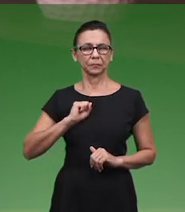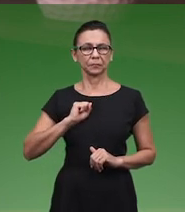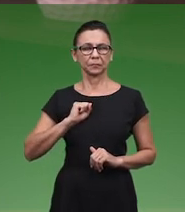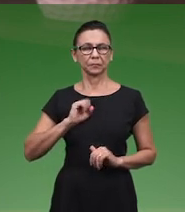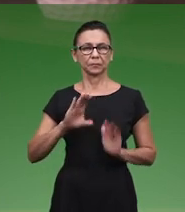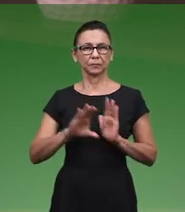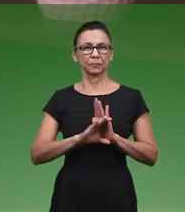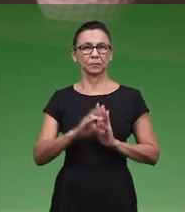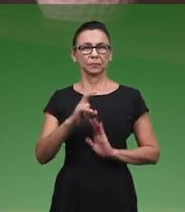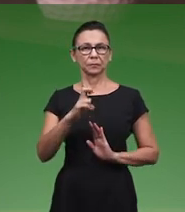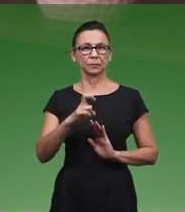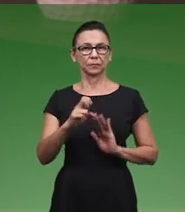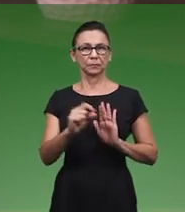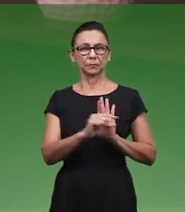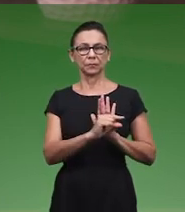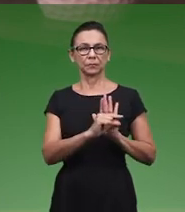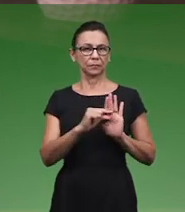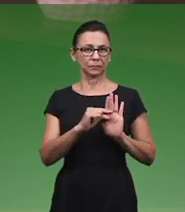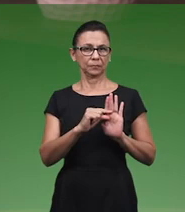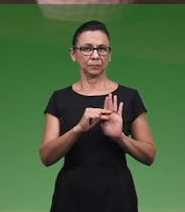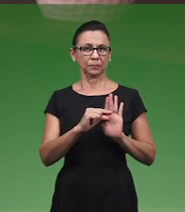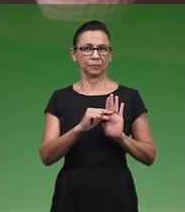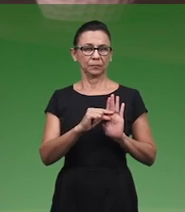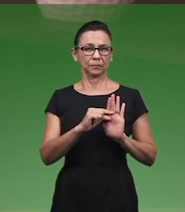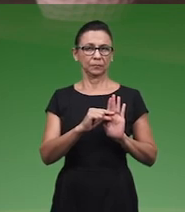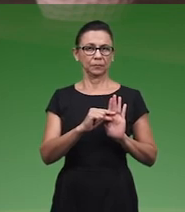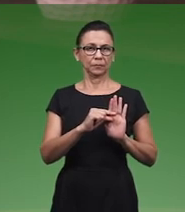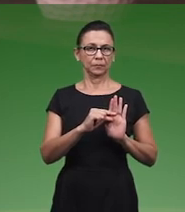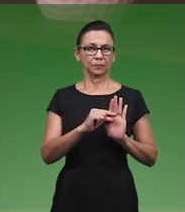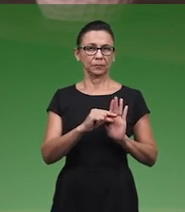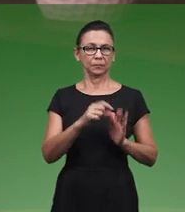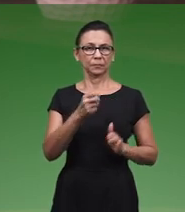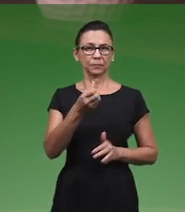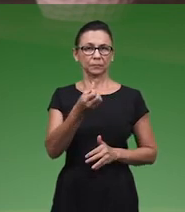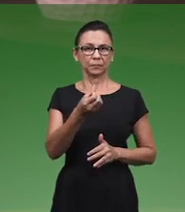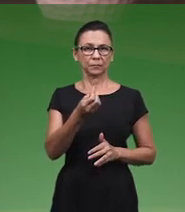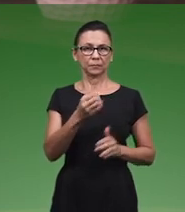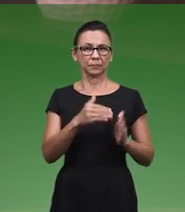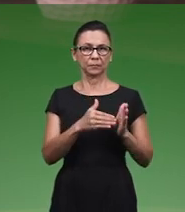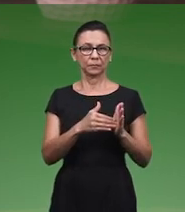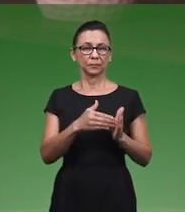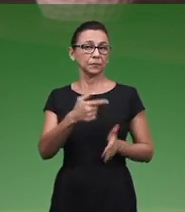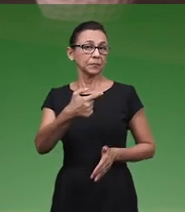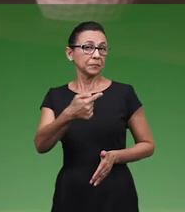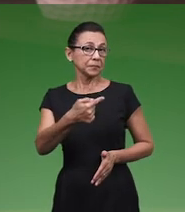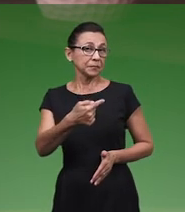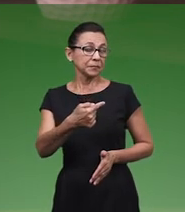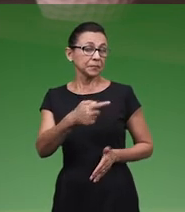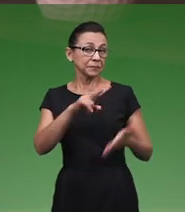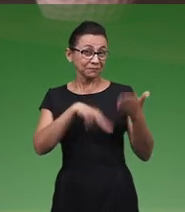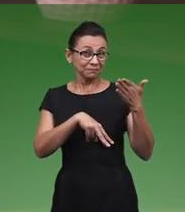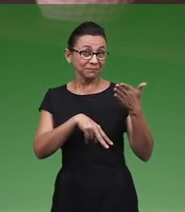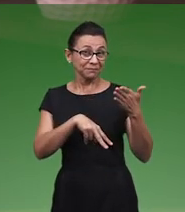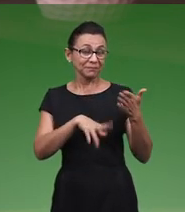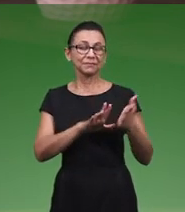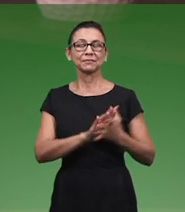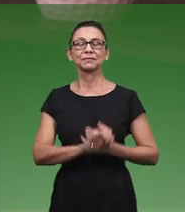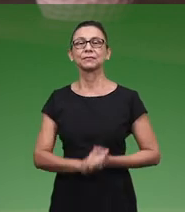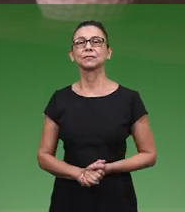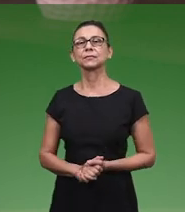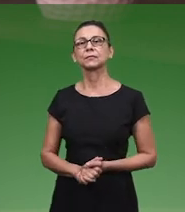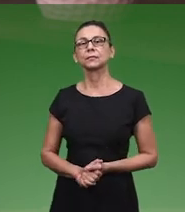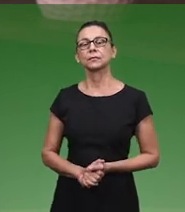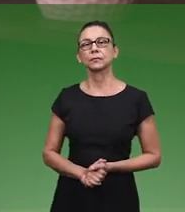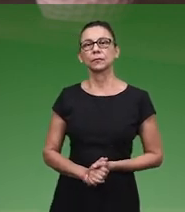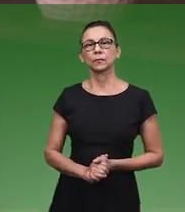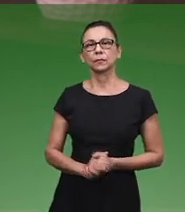no capítulo de número 5. E os versos que nós vamos ler são os versos de número 6 e 7, que dizem assim: